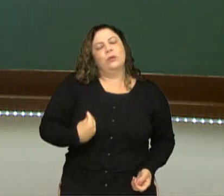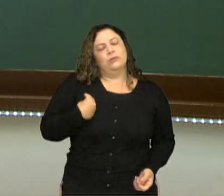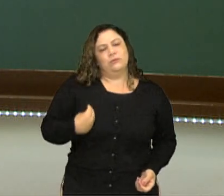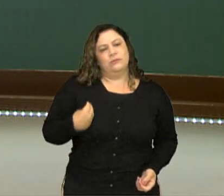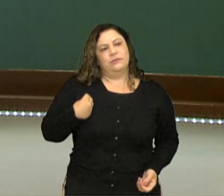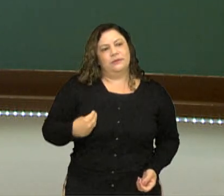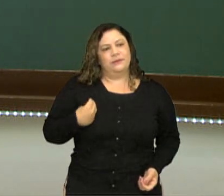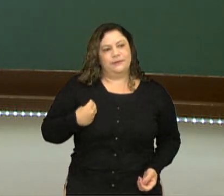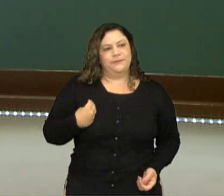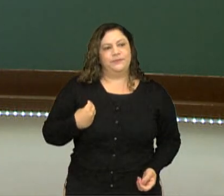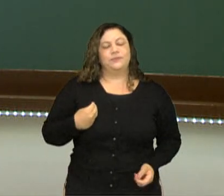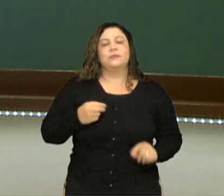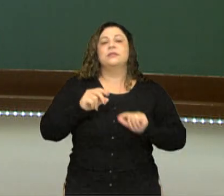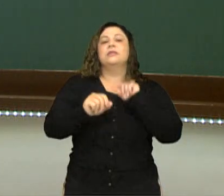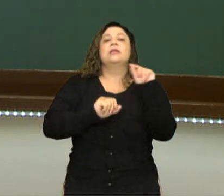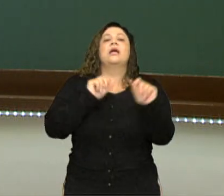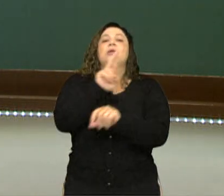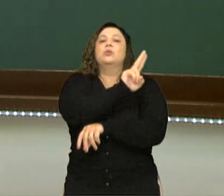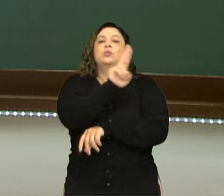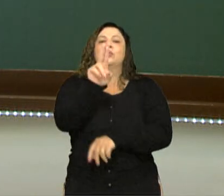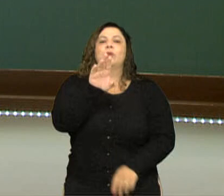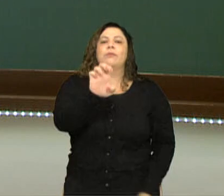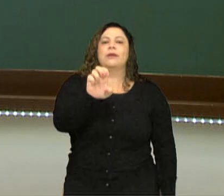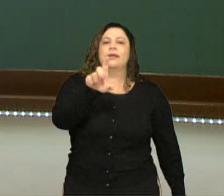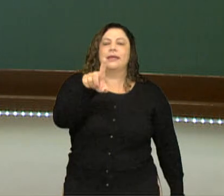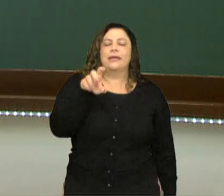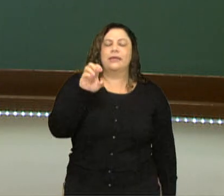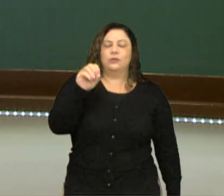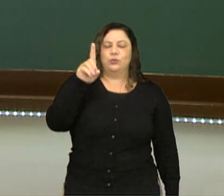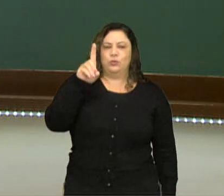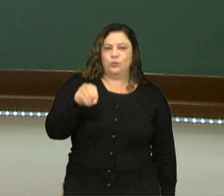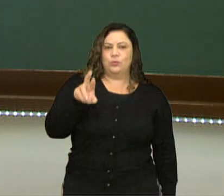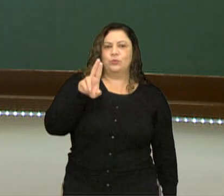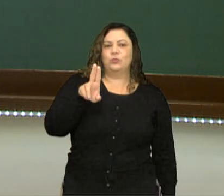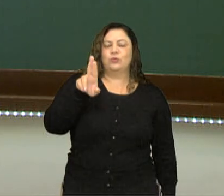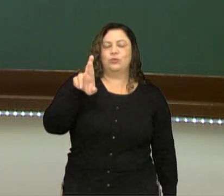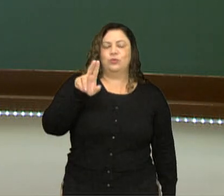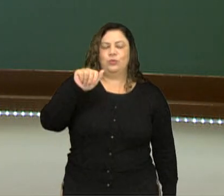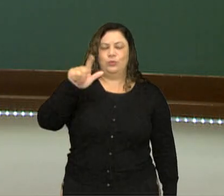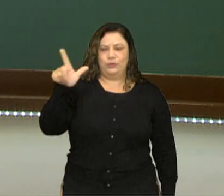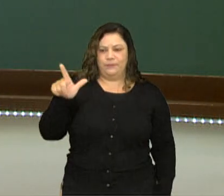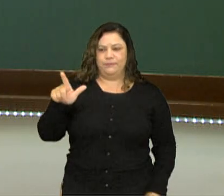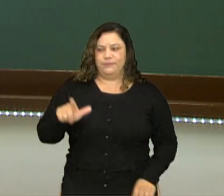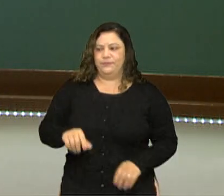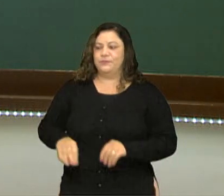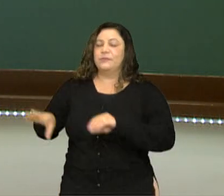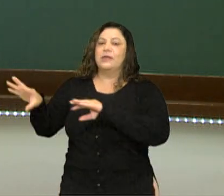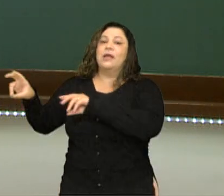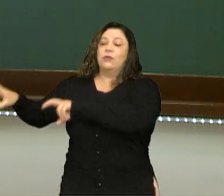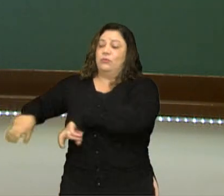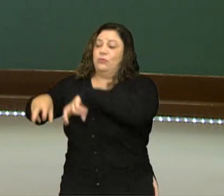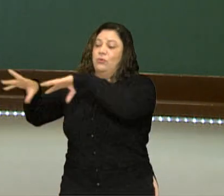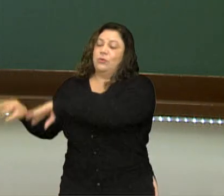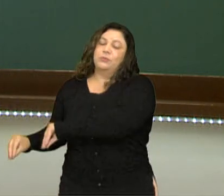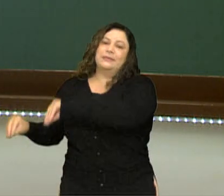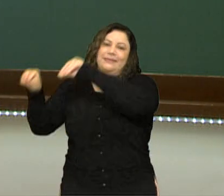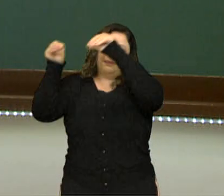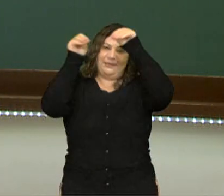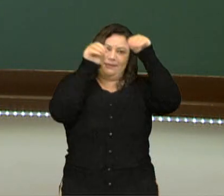de êxodo rural, a saída do campo para a cidade, né? Por